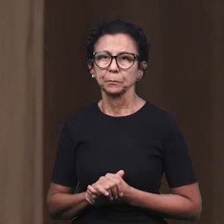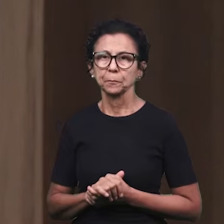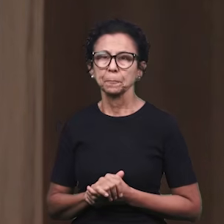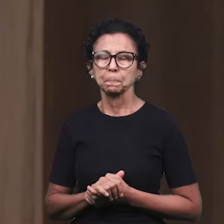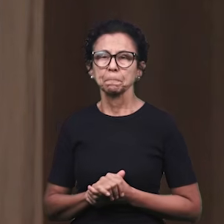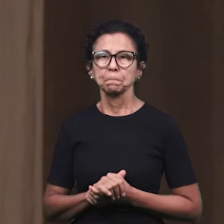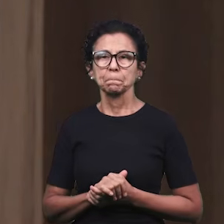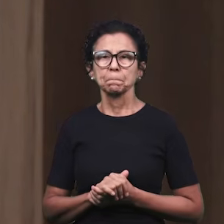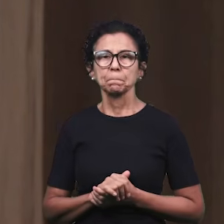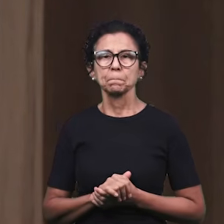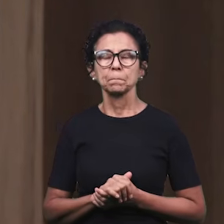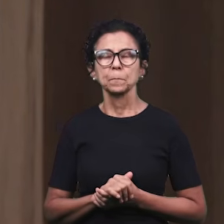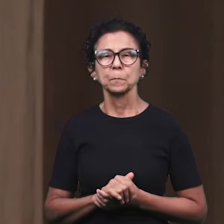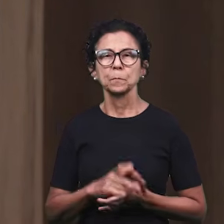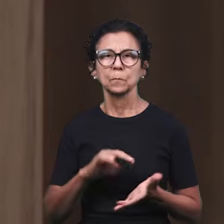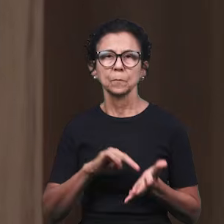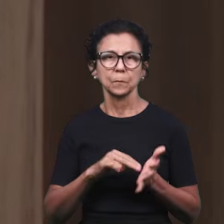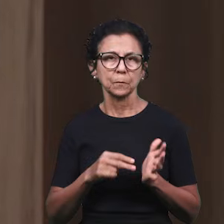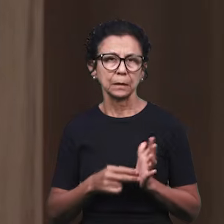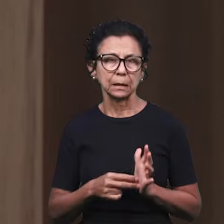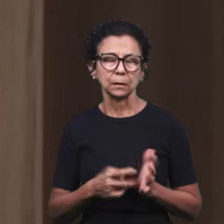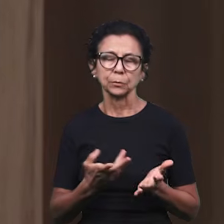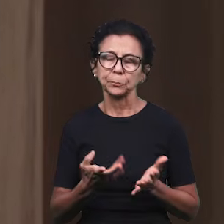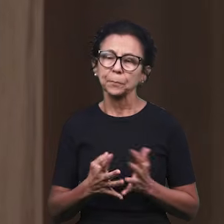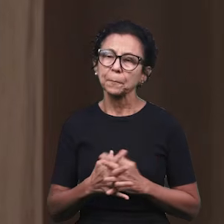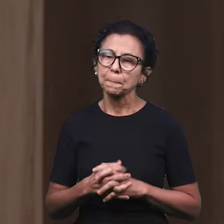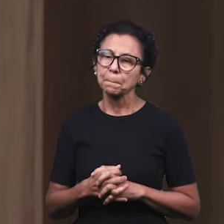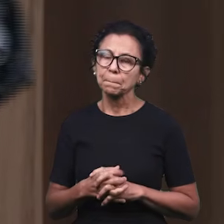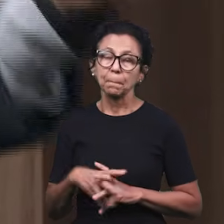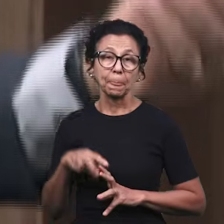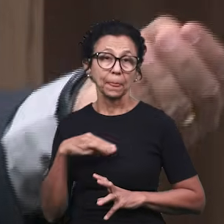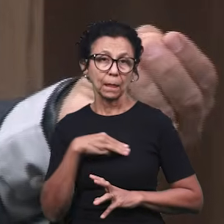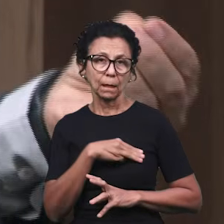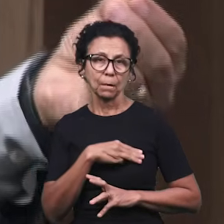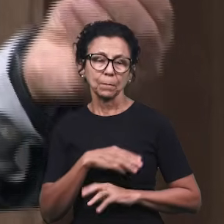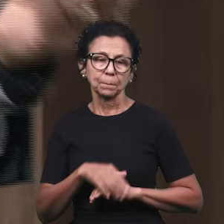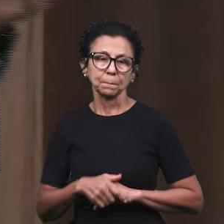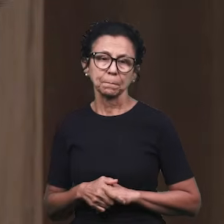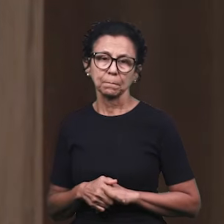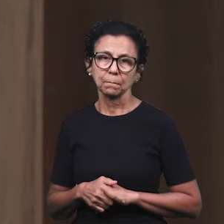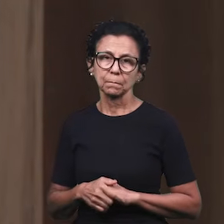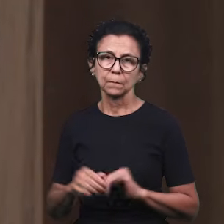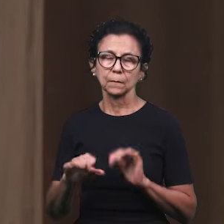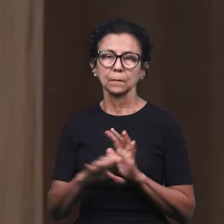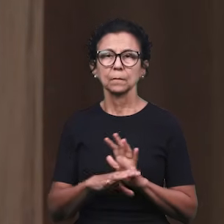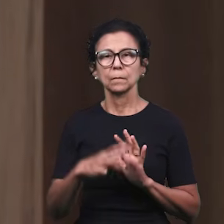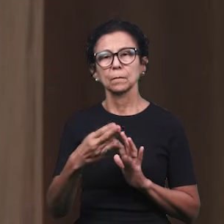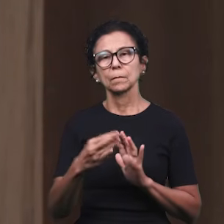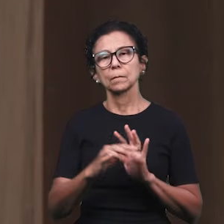no capítulo 4, verso 18, quando ele fala do momento que ele encontrou